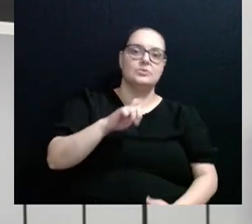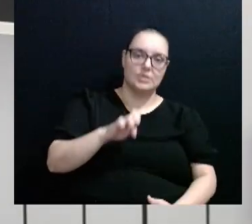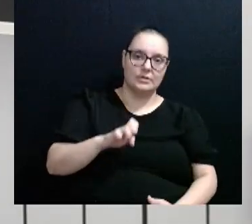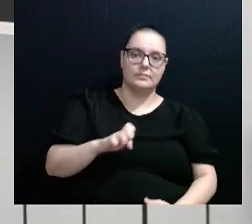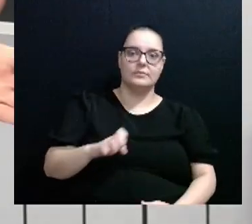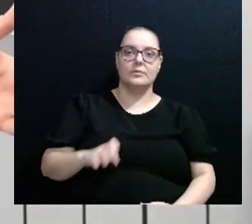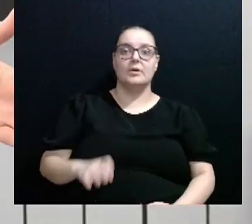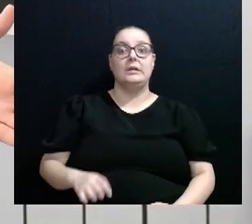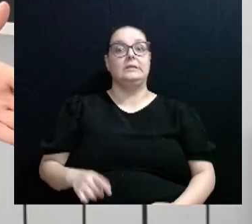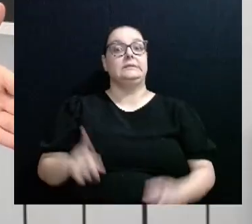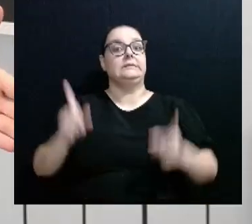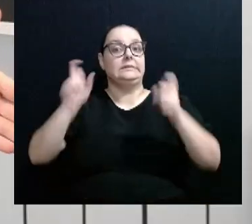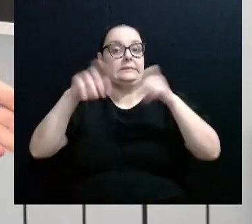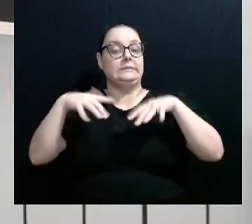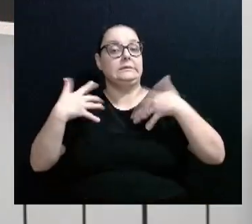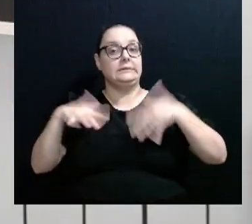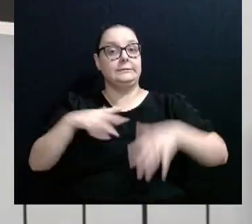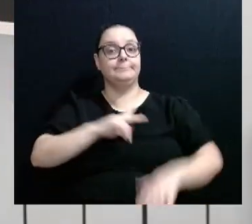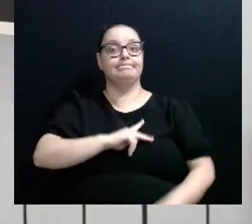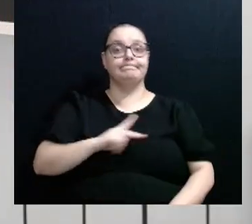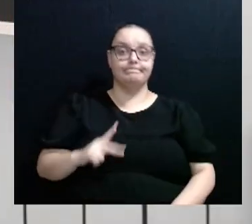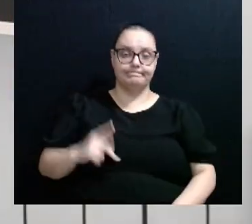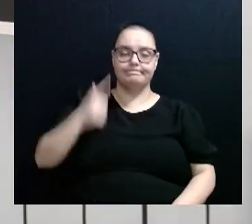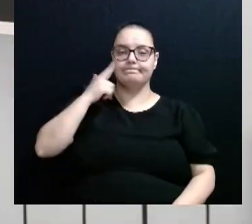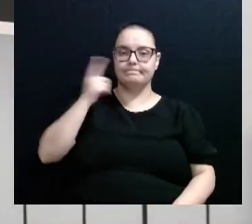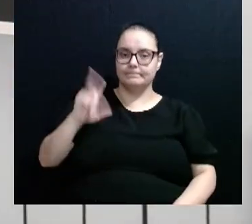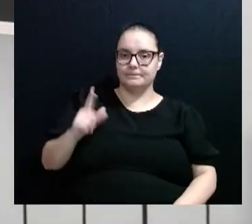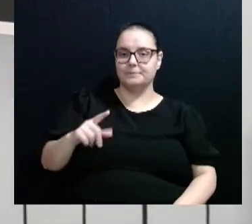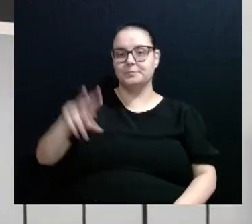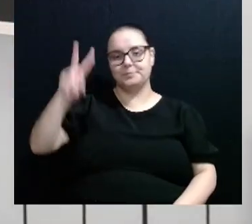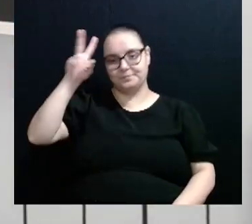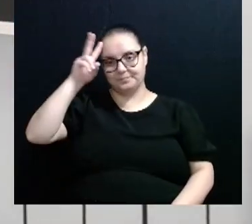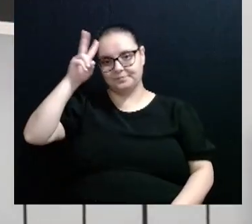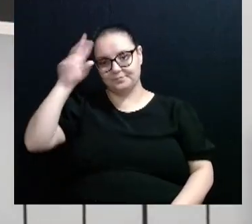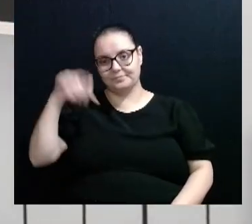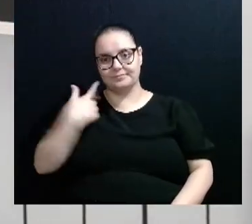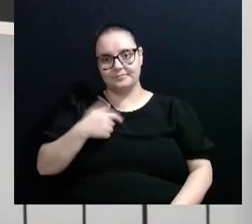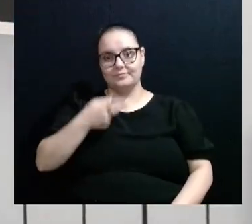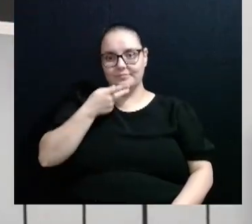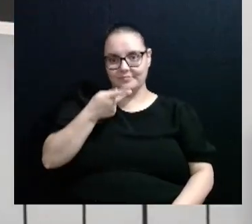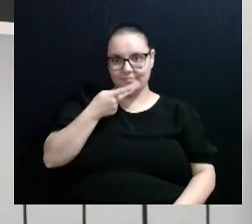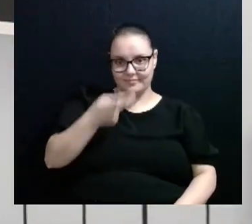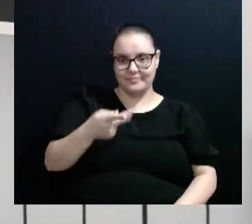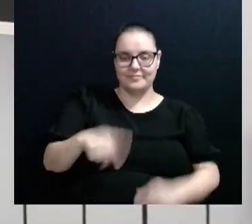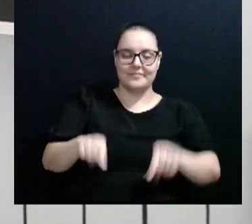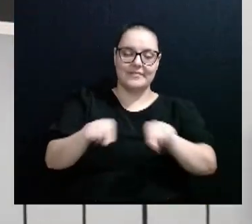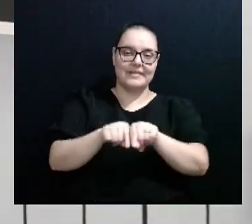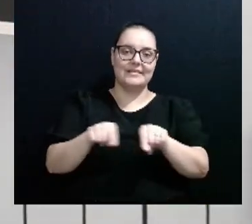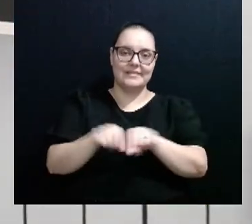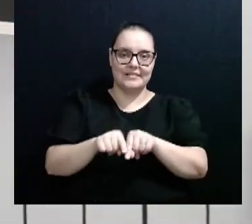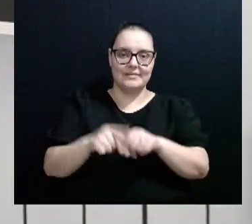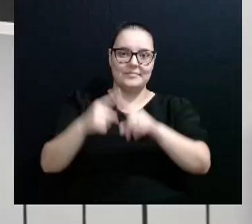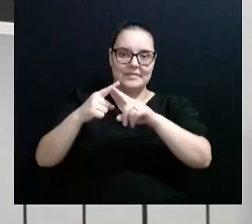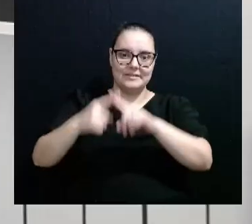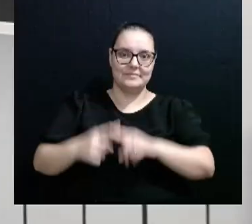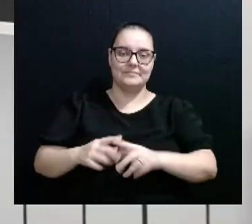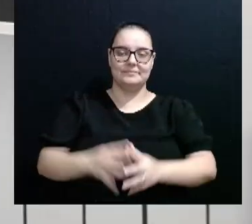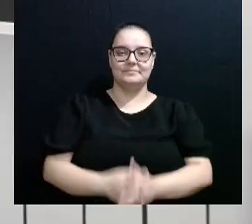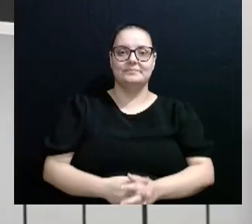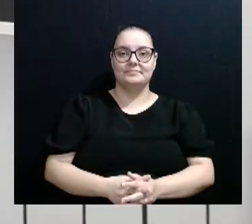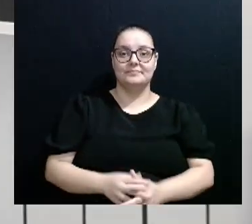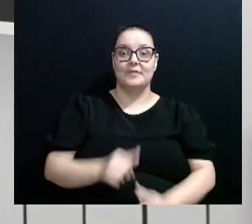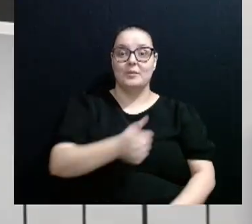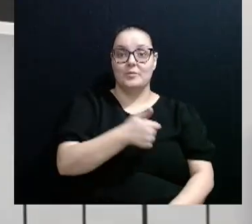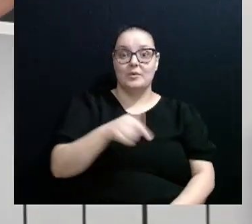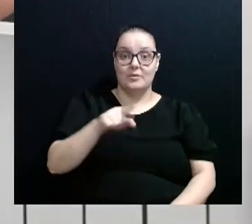complicado para a Ponte e claro que na segunda-feira a gente conta a história também desta partida. Bom, 12:00 mais